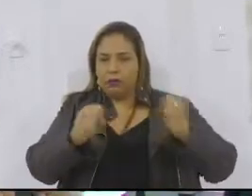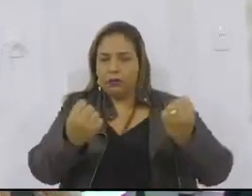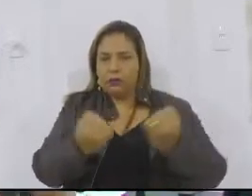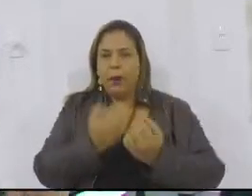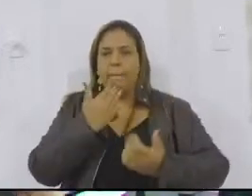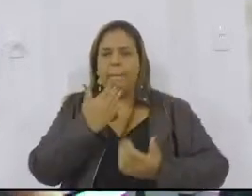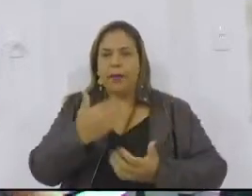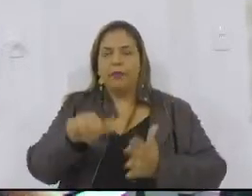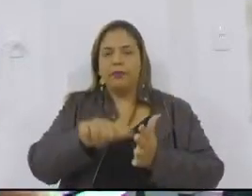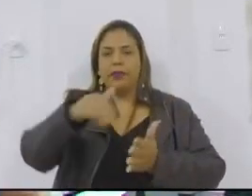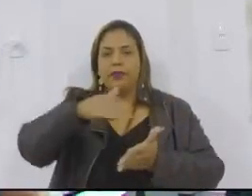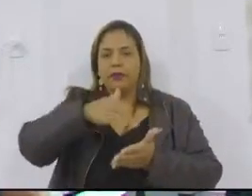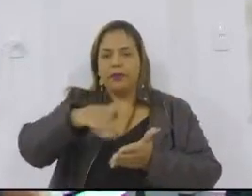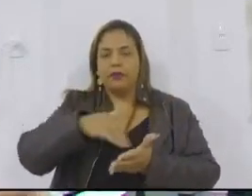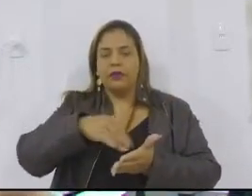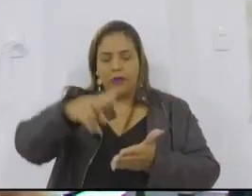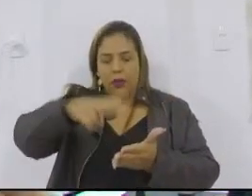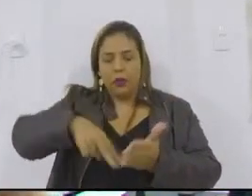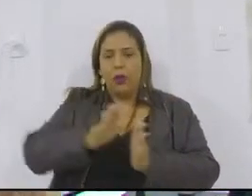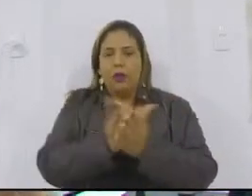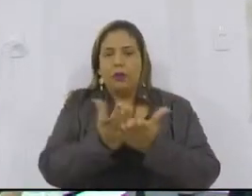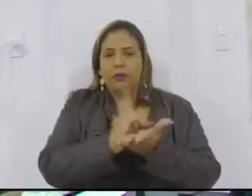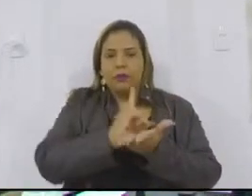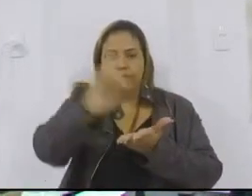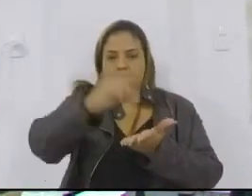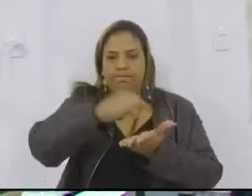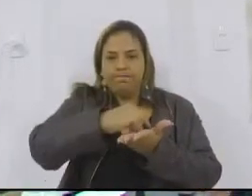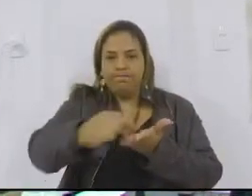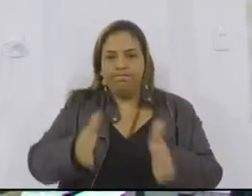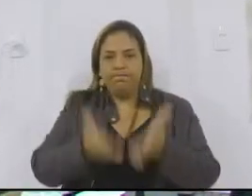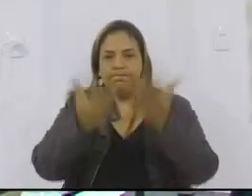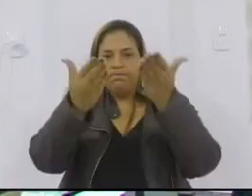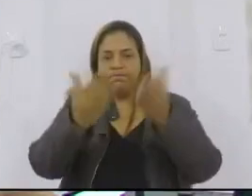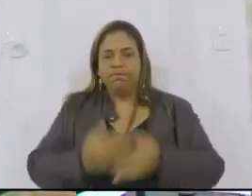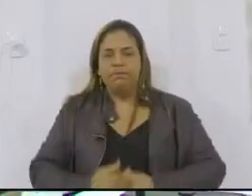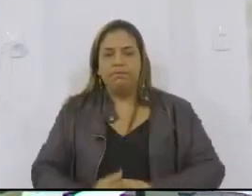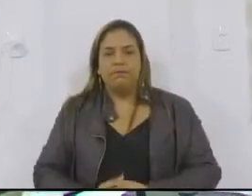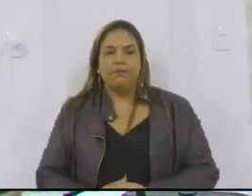trecho bíblico. Fiquemos de pé.